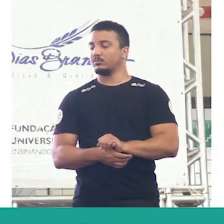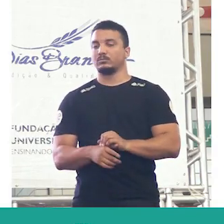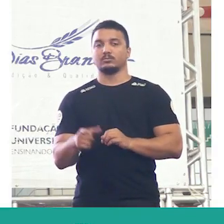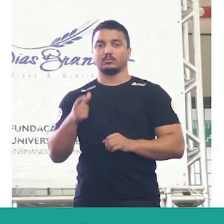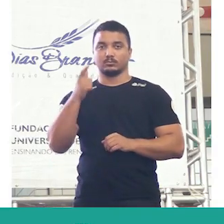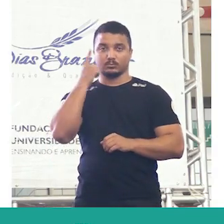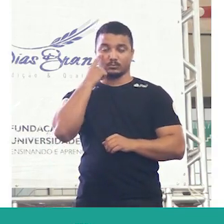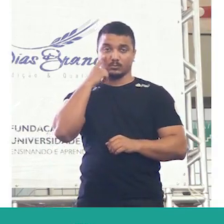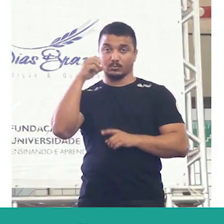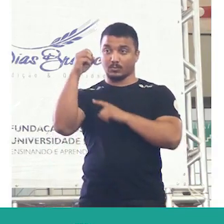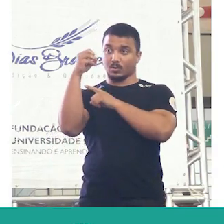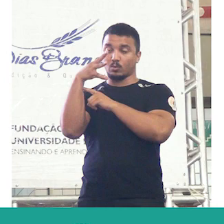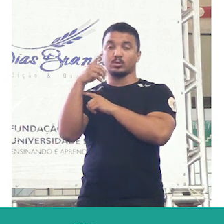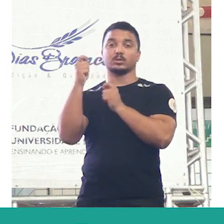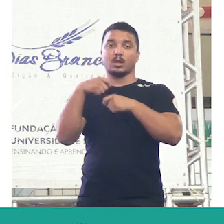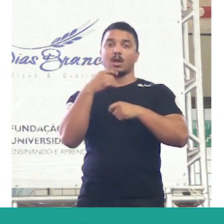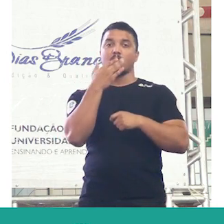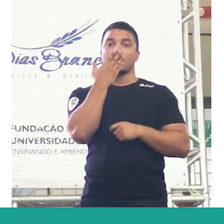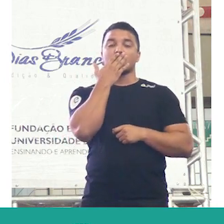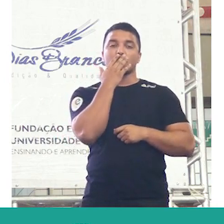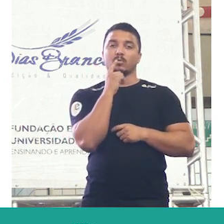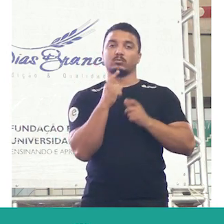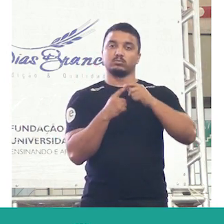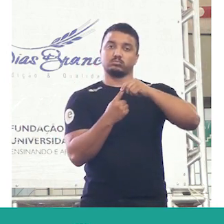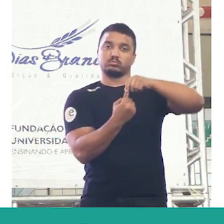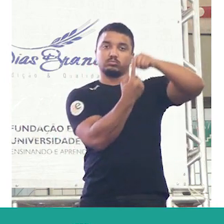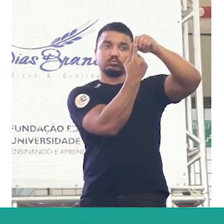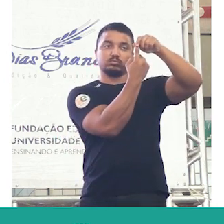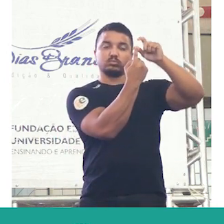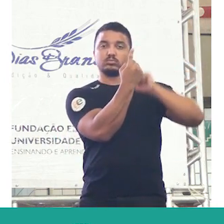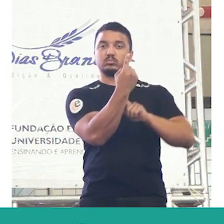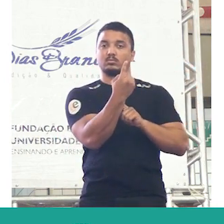Um feixe de luz pode ser monocromático, tipo.